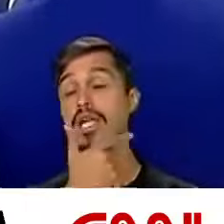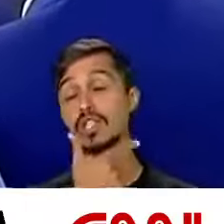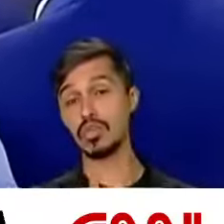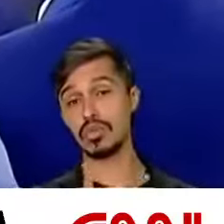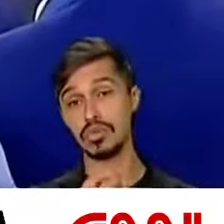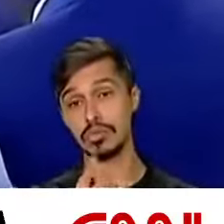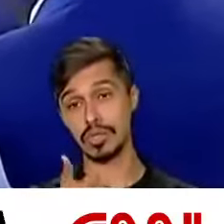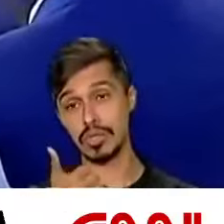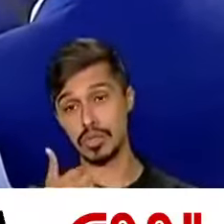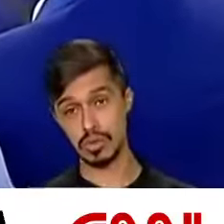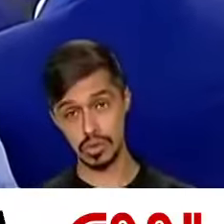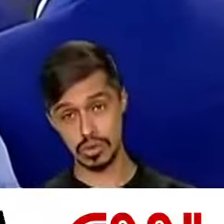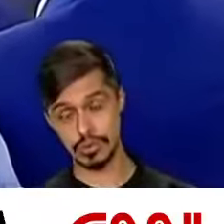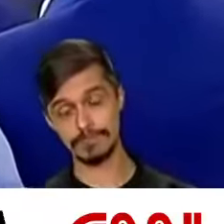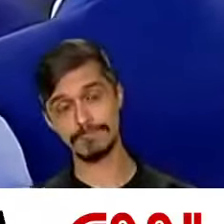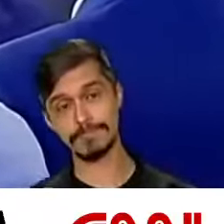2012,